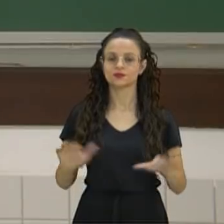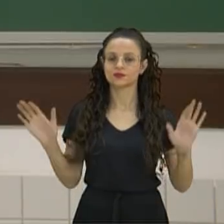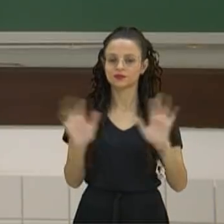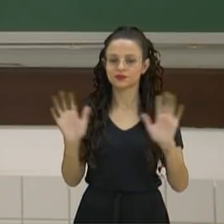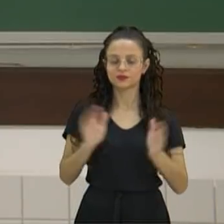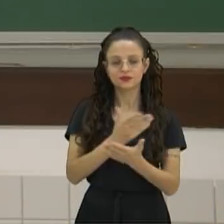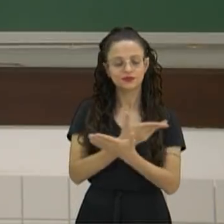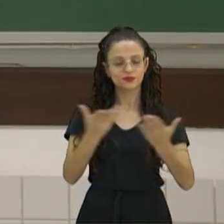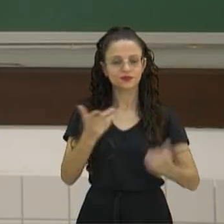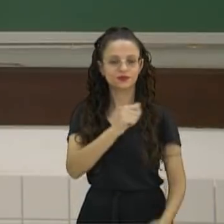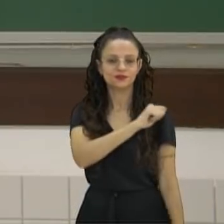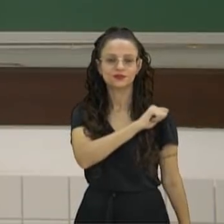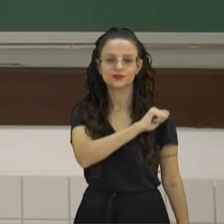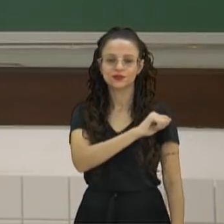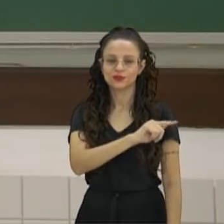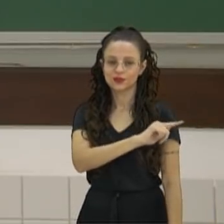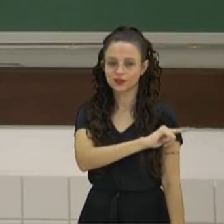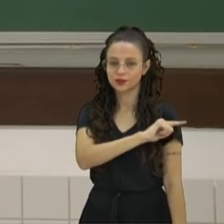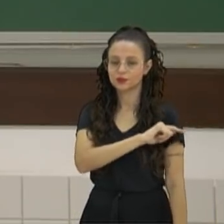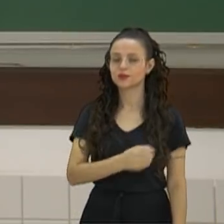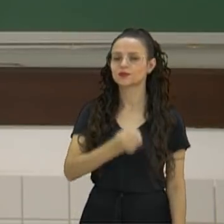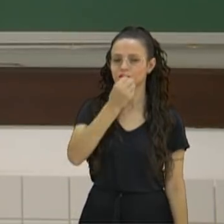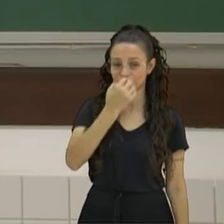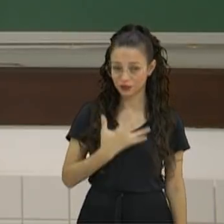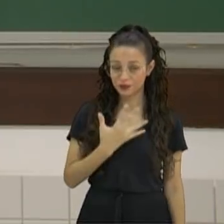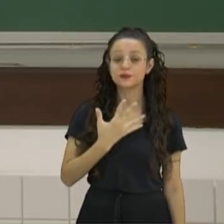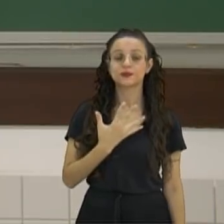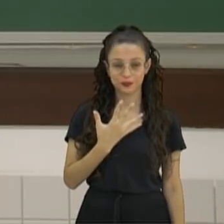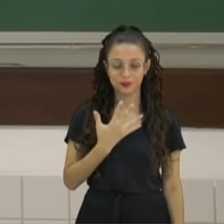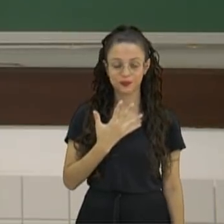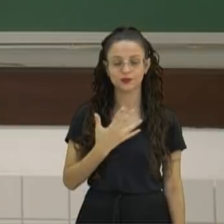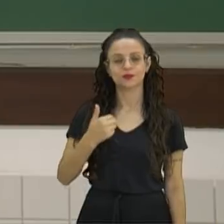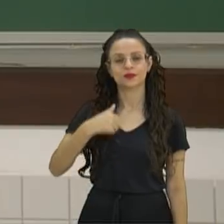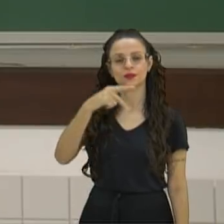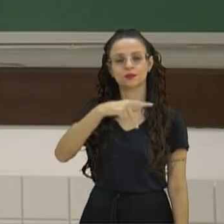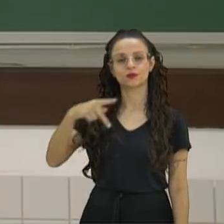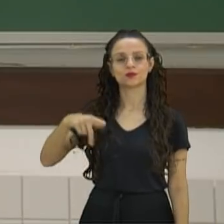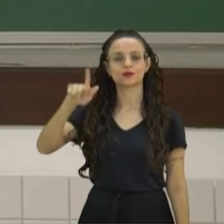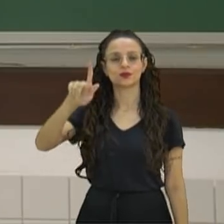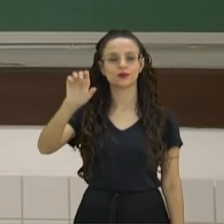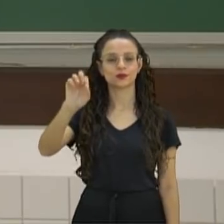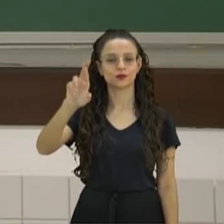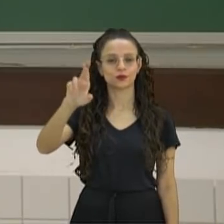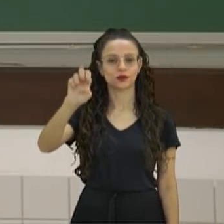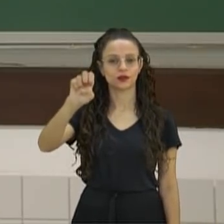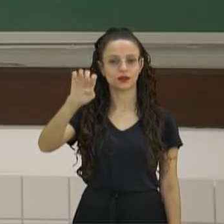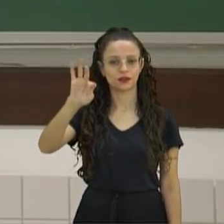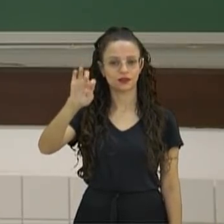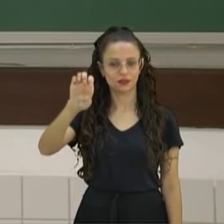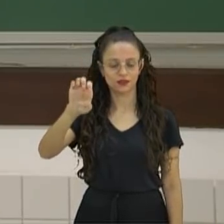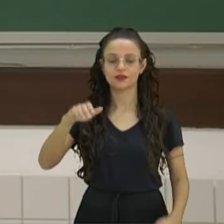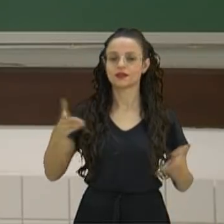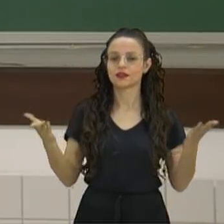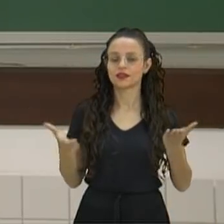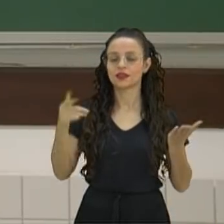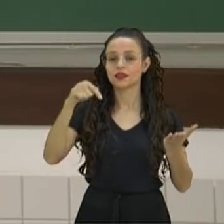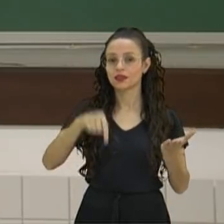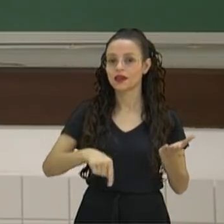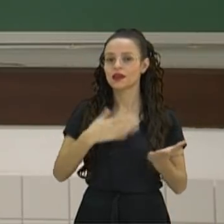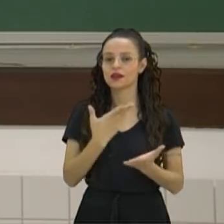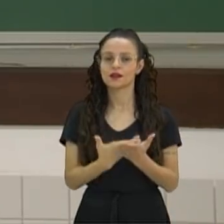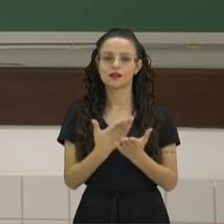Olá, meus queridos alunos do 7º ano, tudo bem com vocês? Professora Gorete Wozniak que vos fala, estamos aqui para uma aula